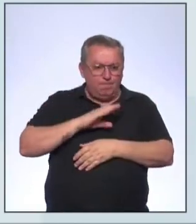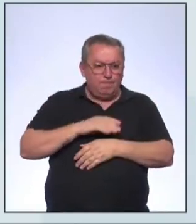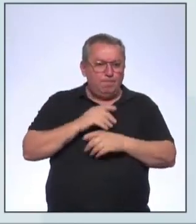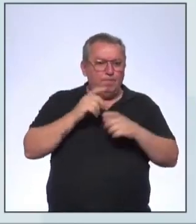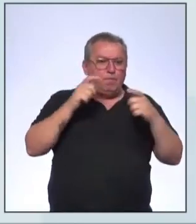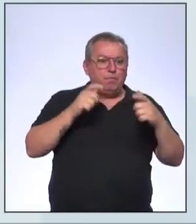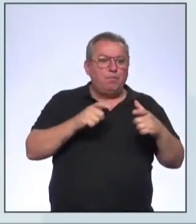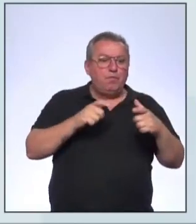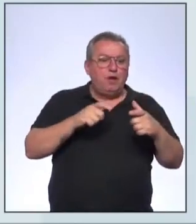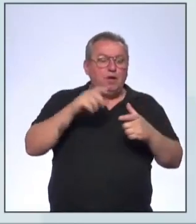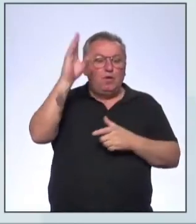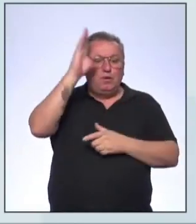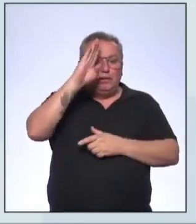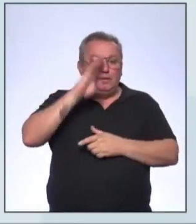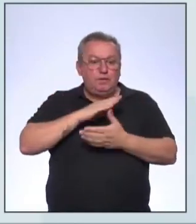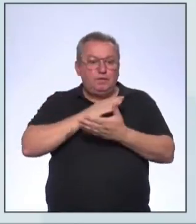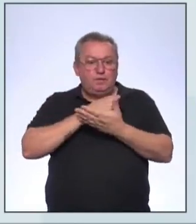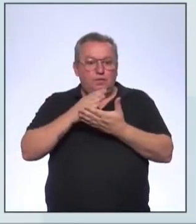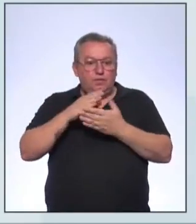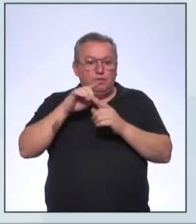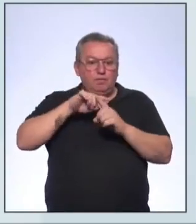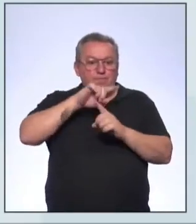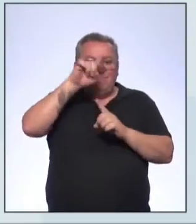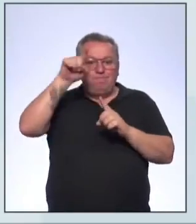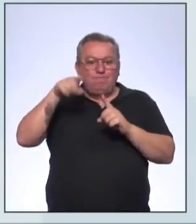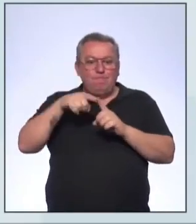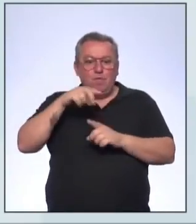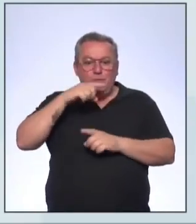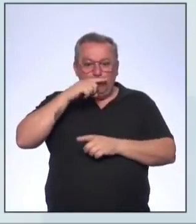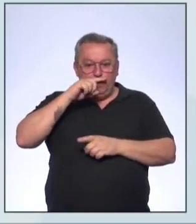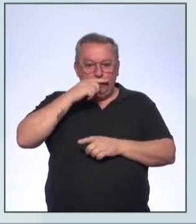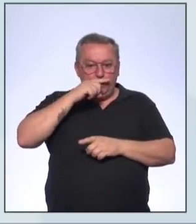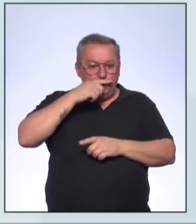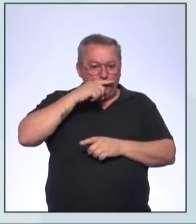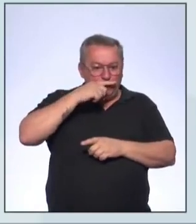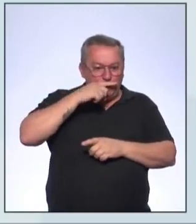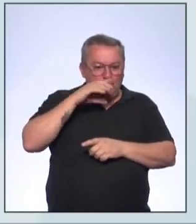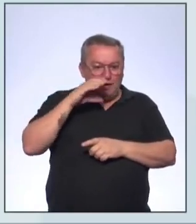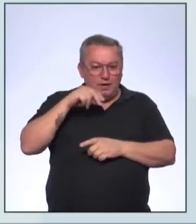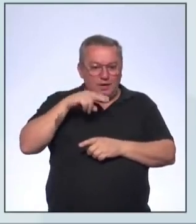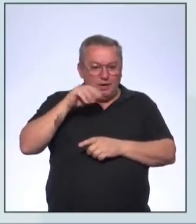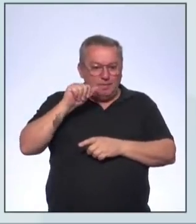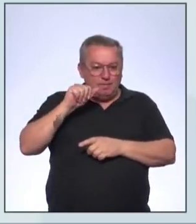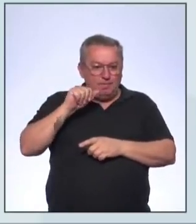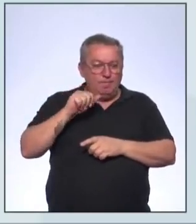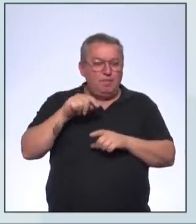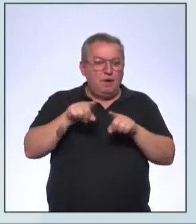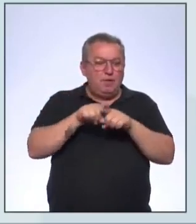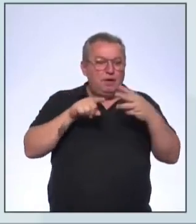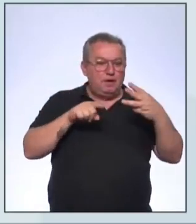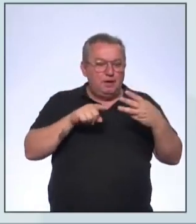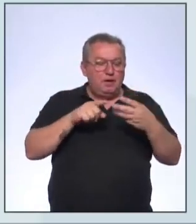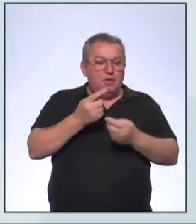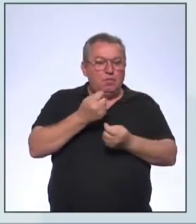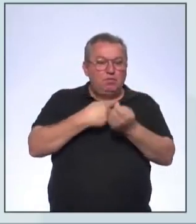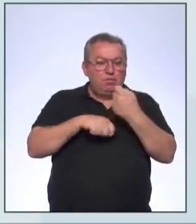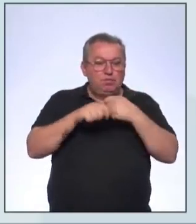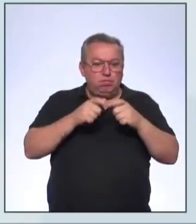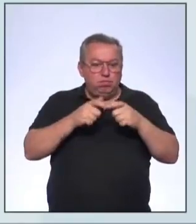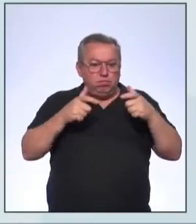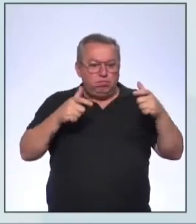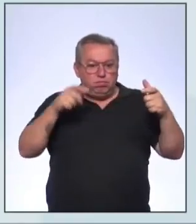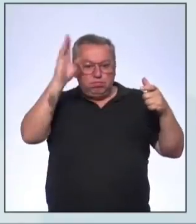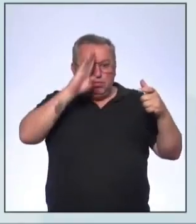2, qual a região do Brasil iniciou o ciclo da cana-de-açúcar? E a 3, qual atividade econômica expandiu o